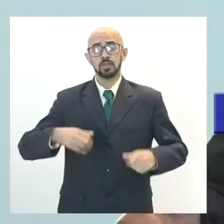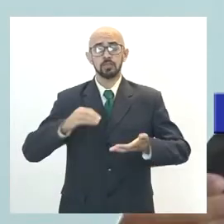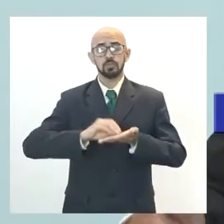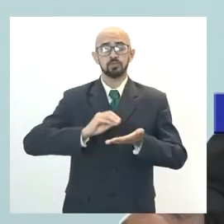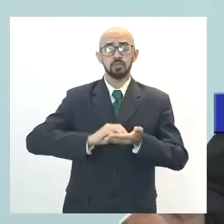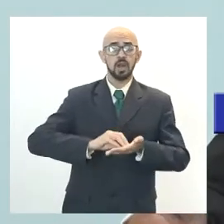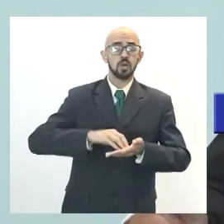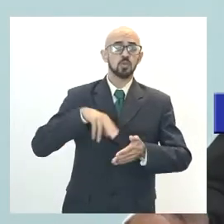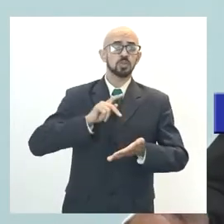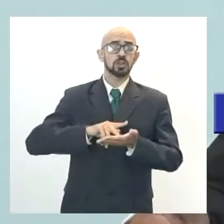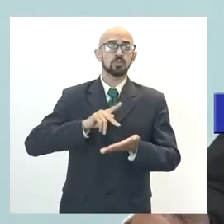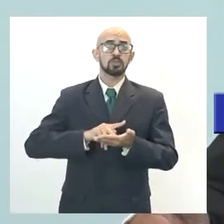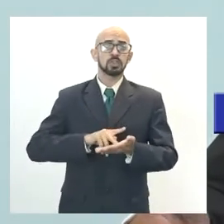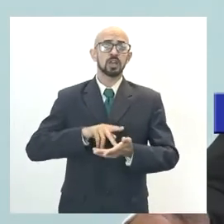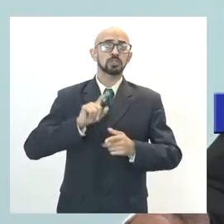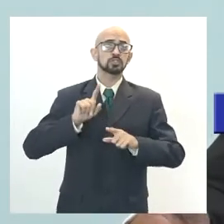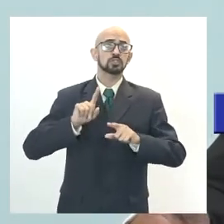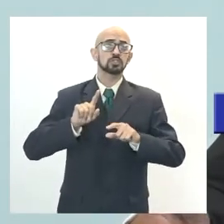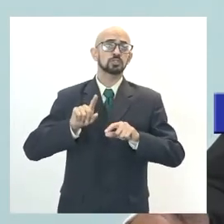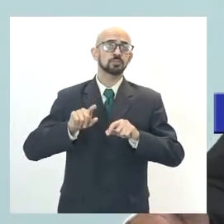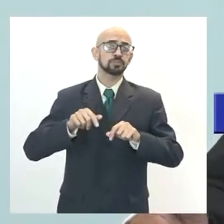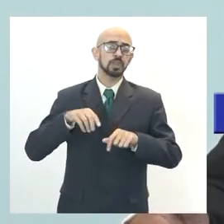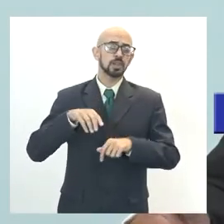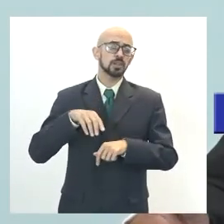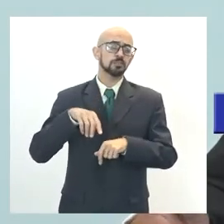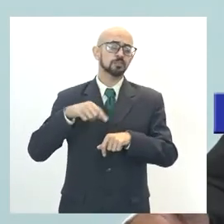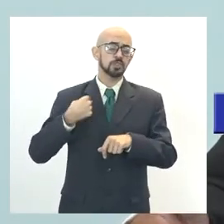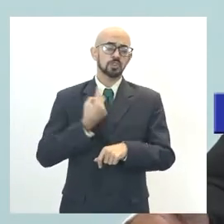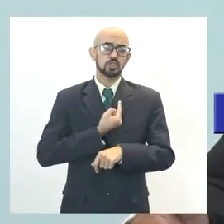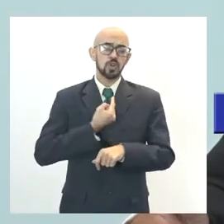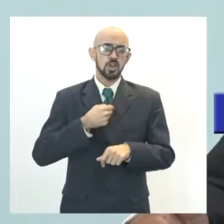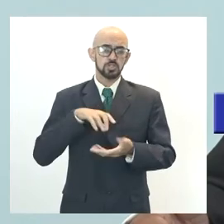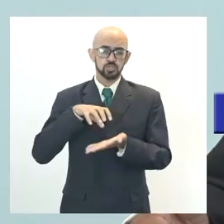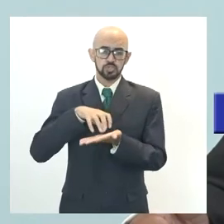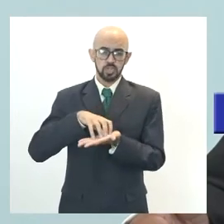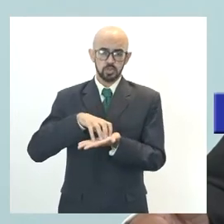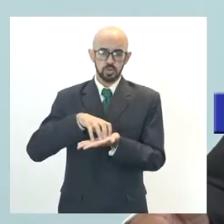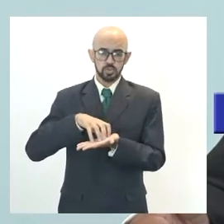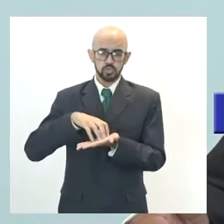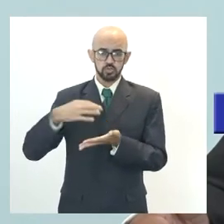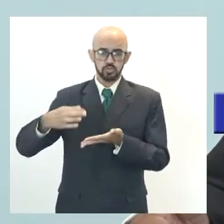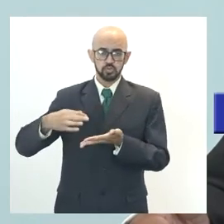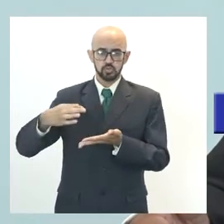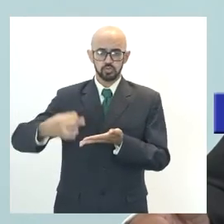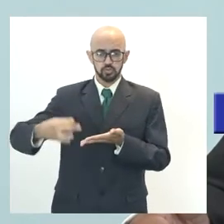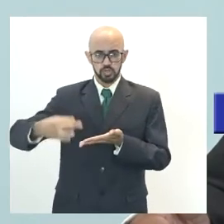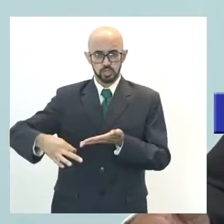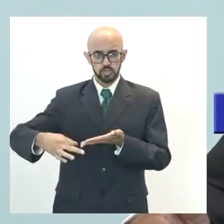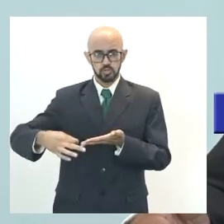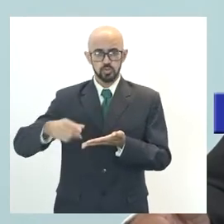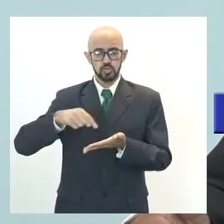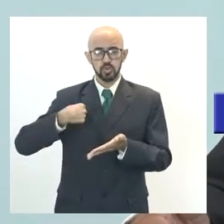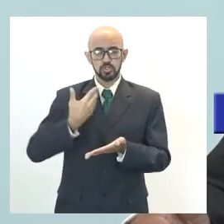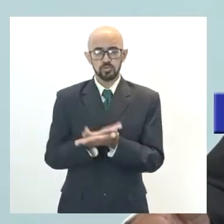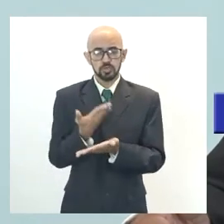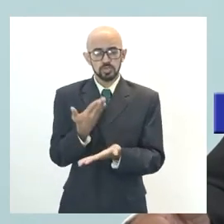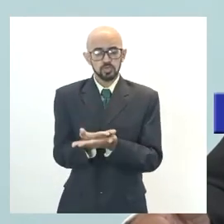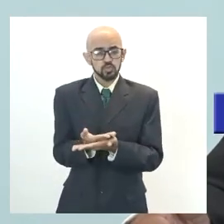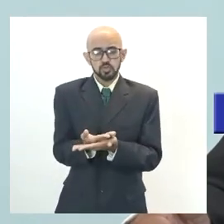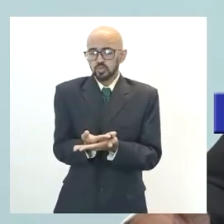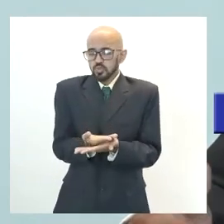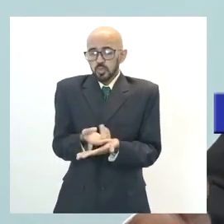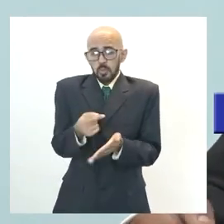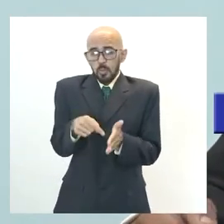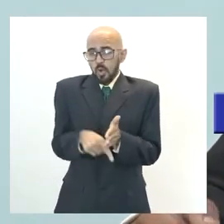nós estamos lá na parte de Palmas pegamos departamento jurídico e estamos fazendo um estudo bem profunda em relação